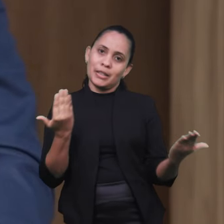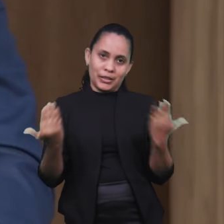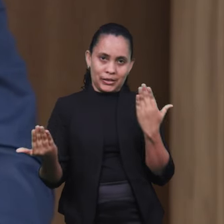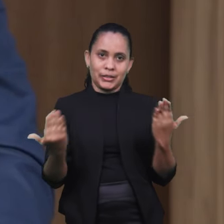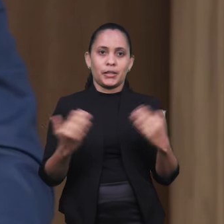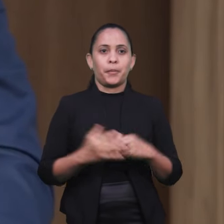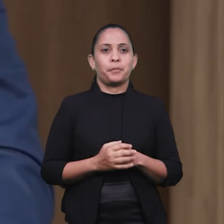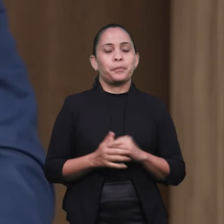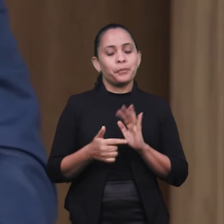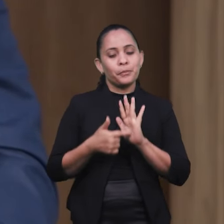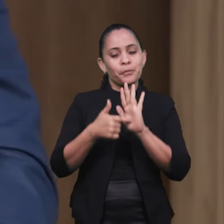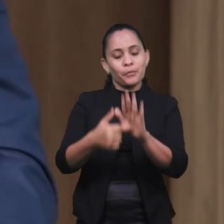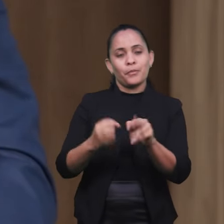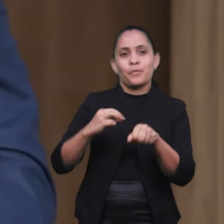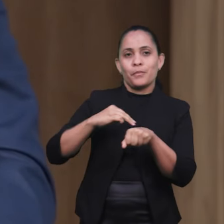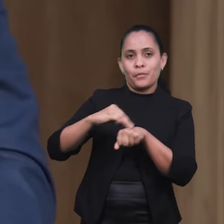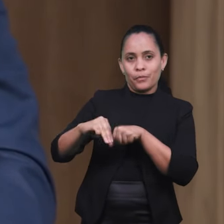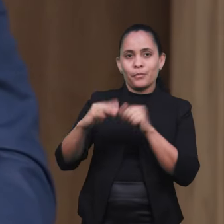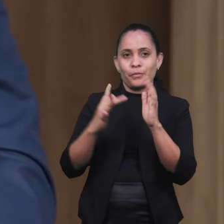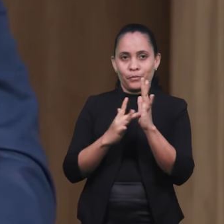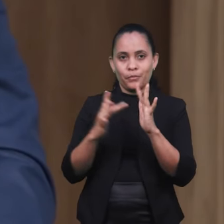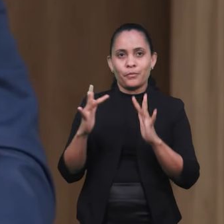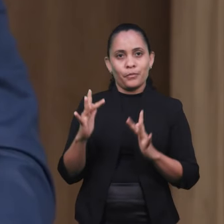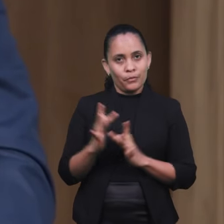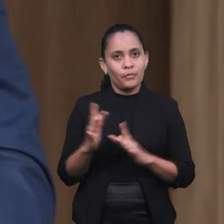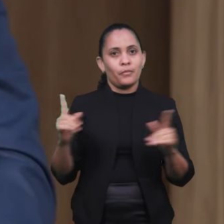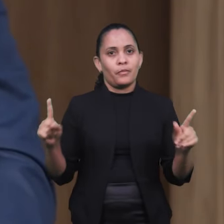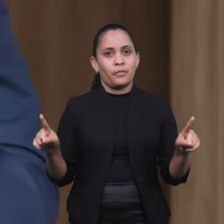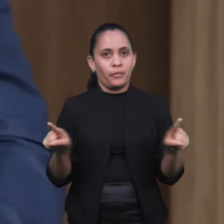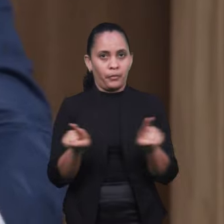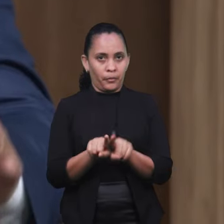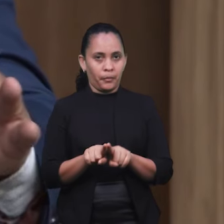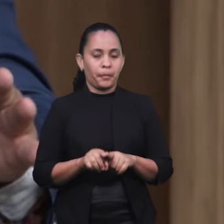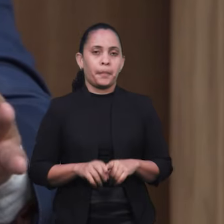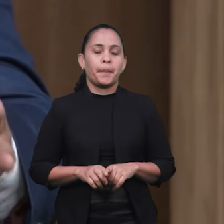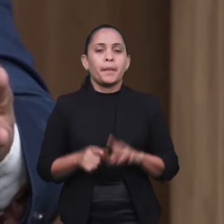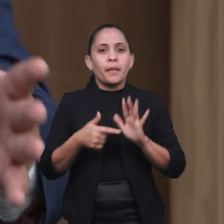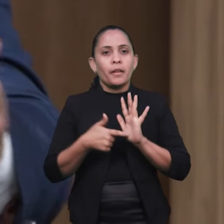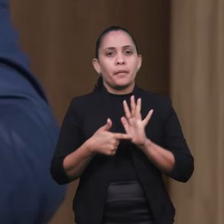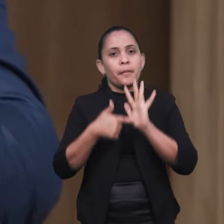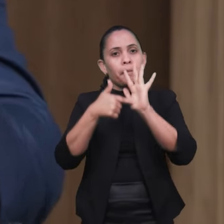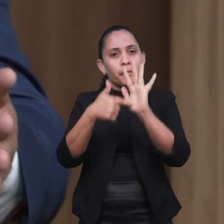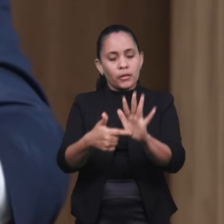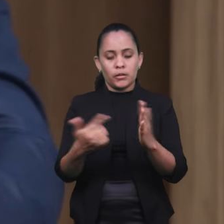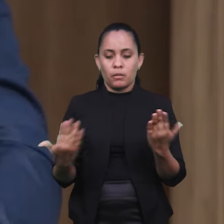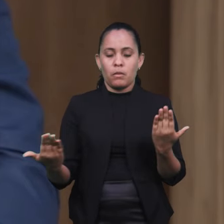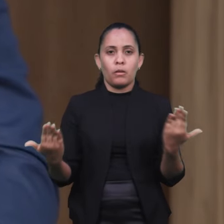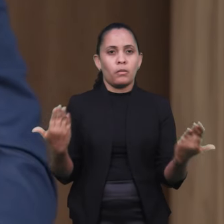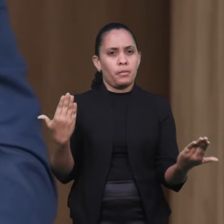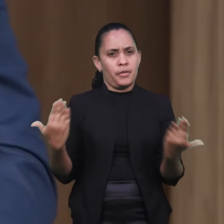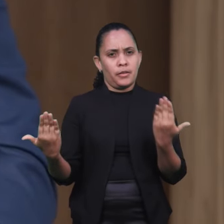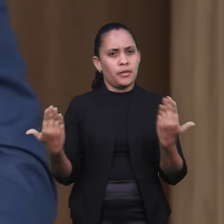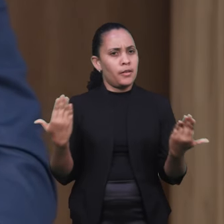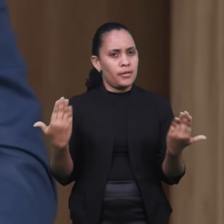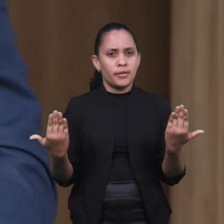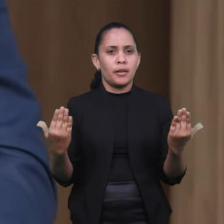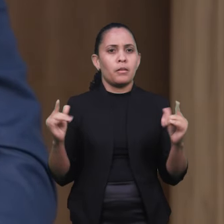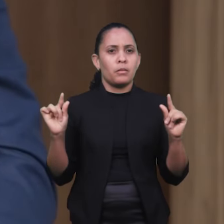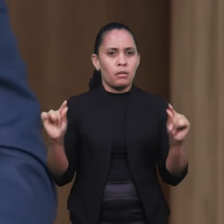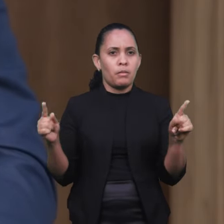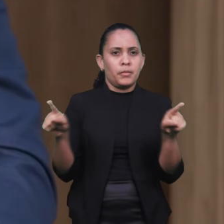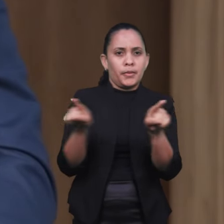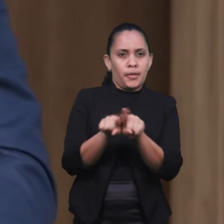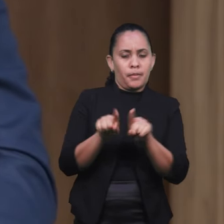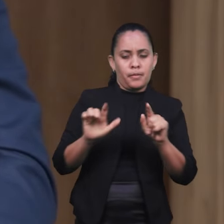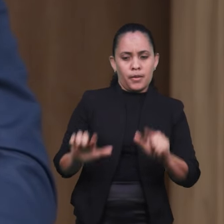fizemos acerca do ministério de Jesus, que se traçam um paralelo